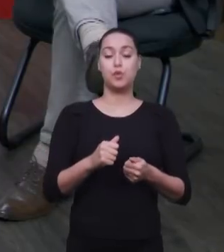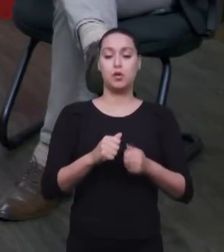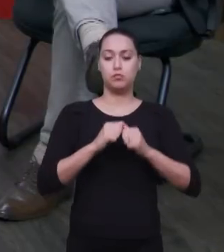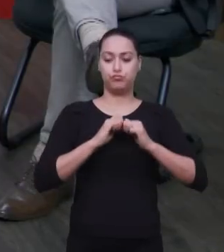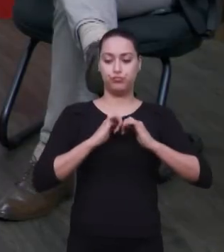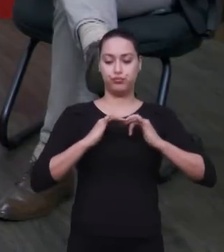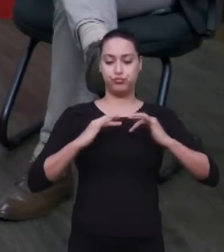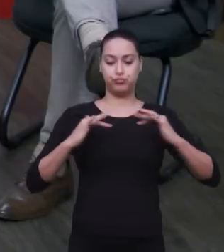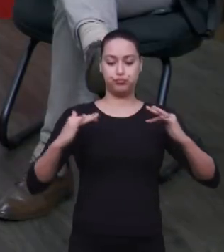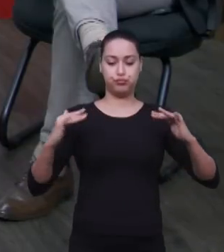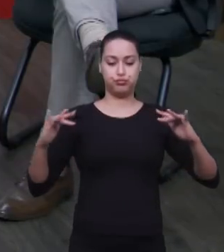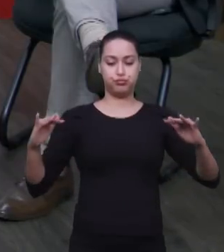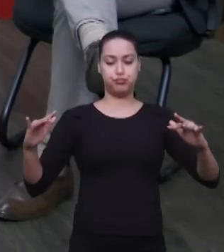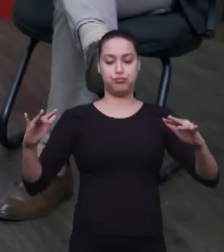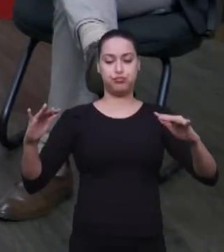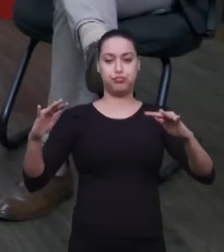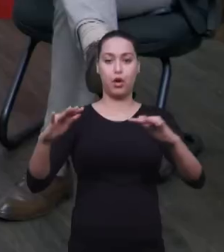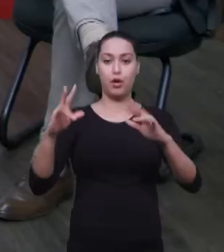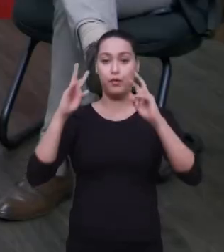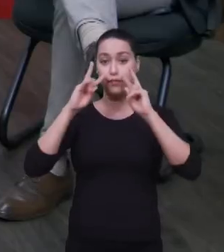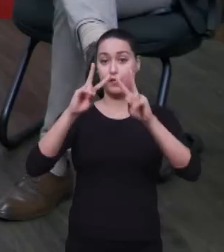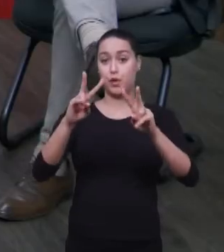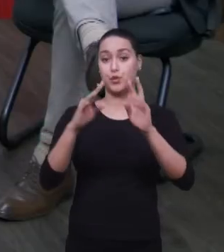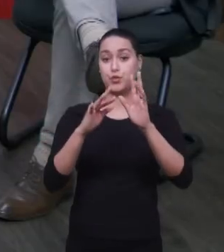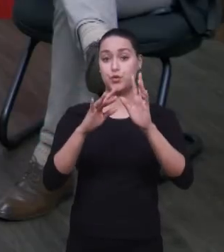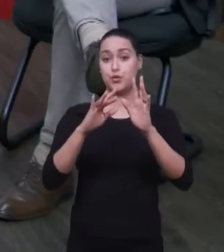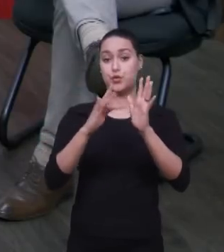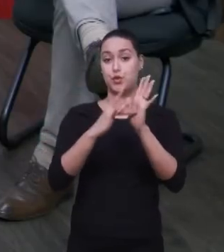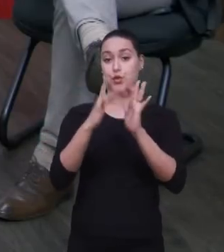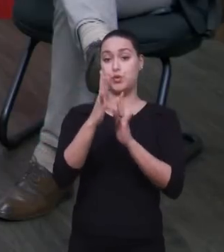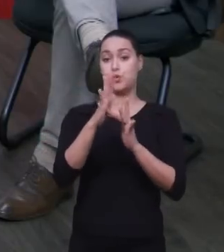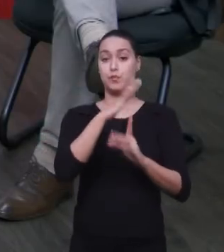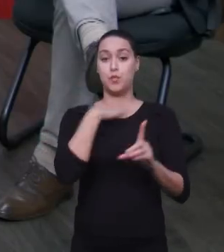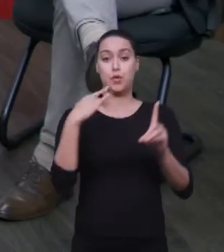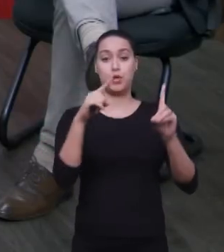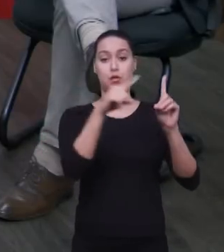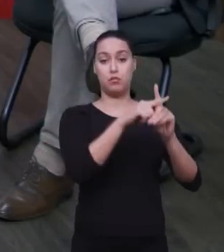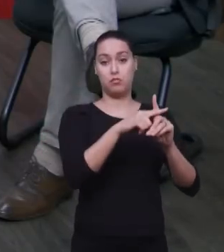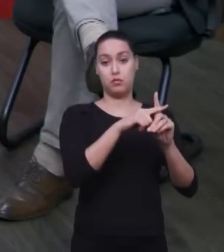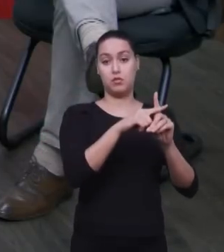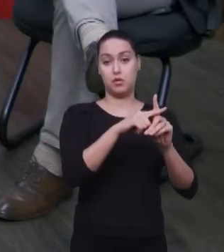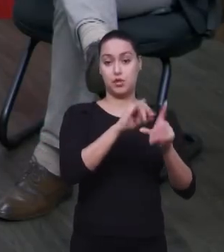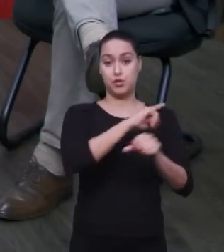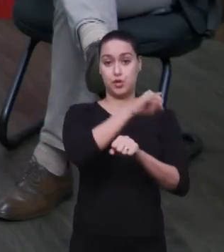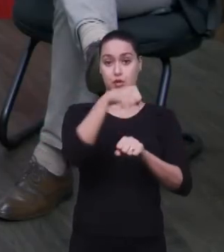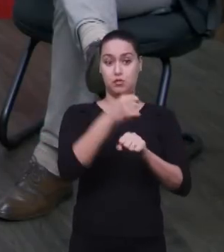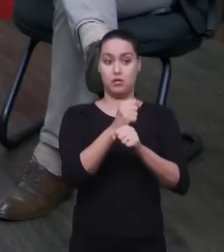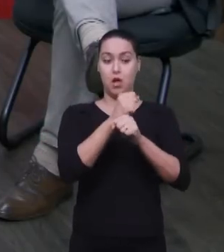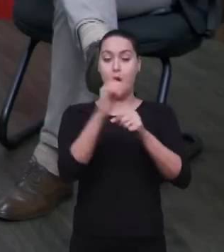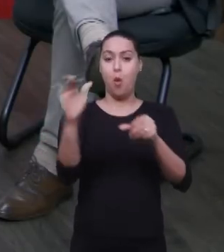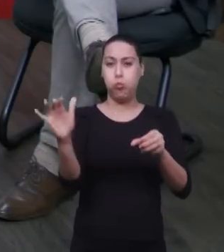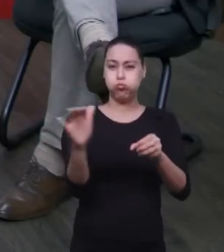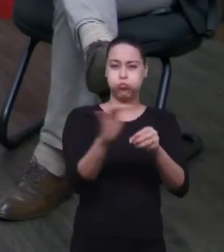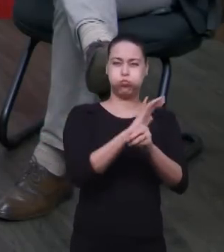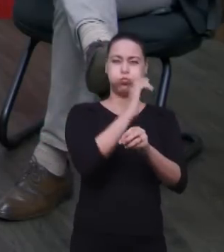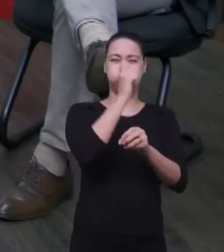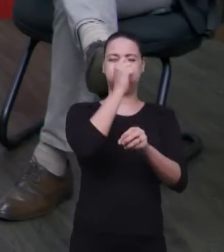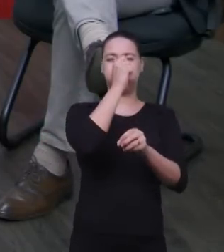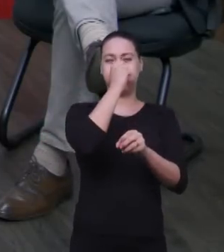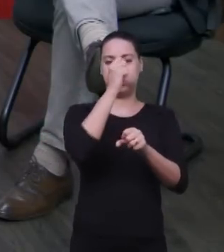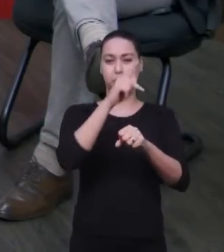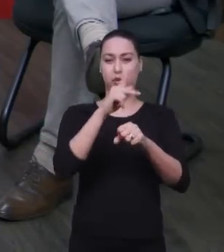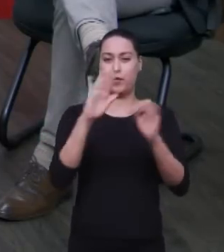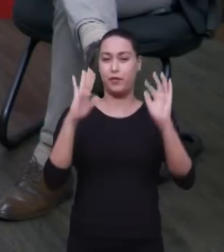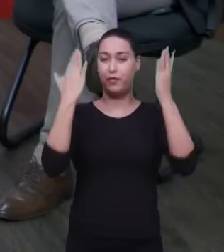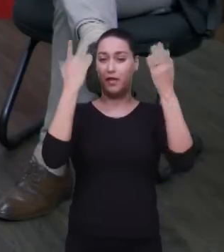uma grande multidão assistiu à morte de Jesus, Jerusalém estava cheia, era a festa da Páscoa, e depois os discípulos entram entregando